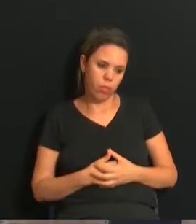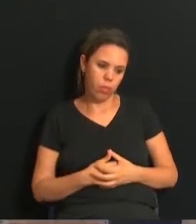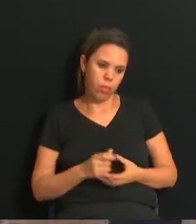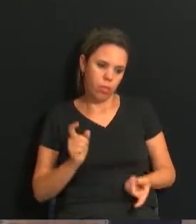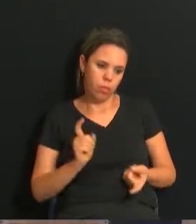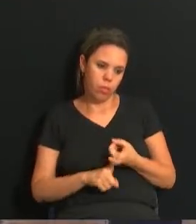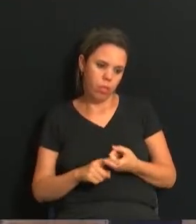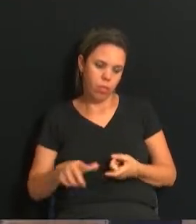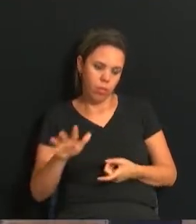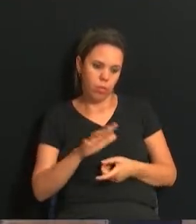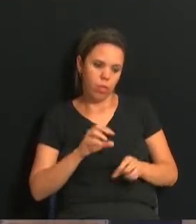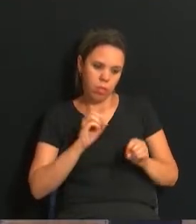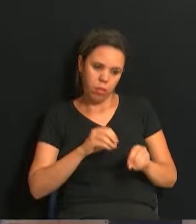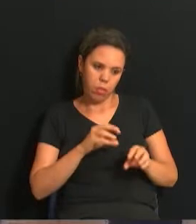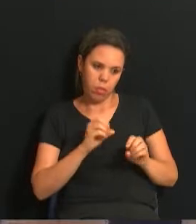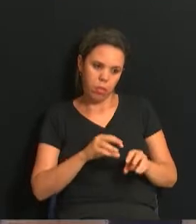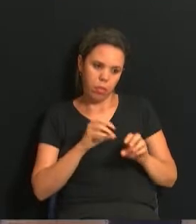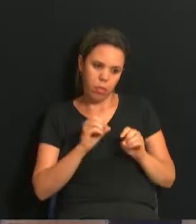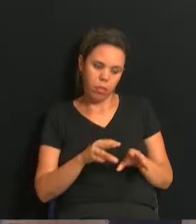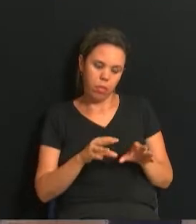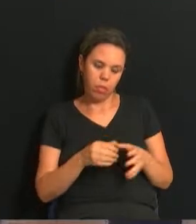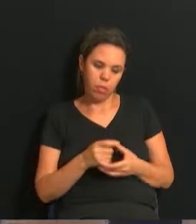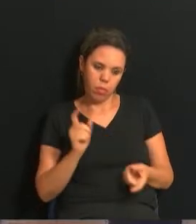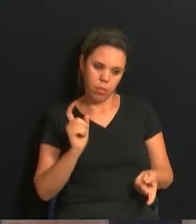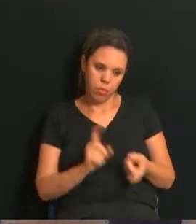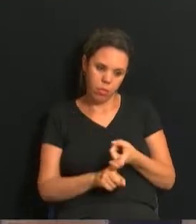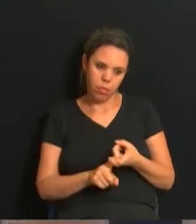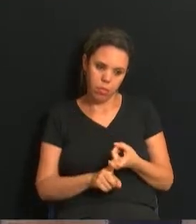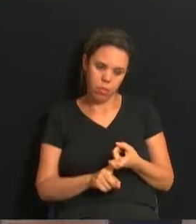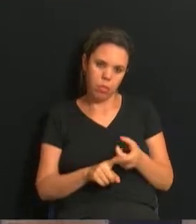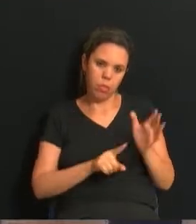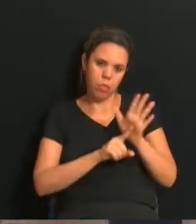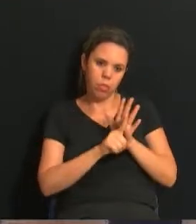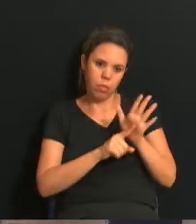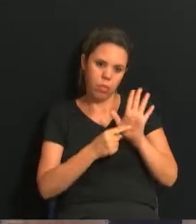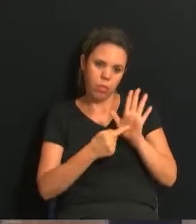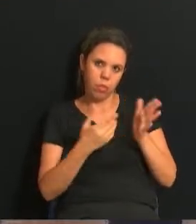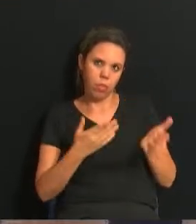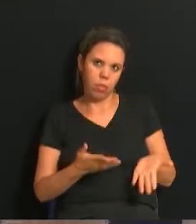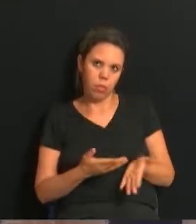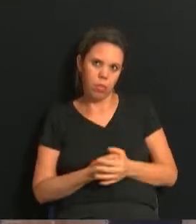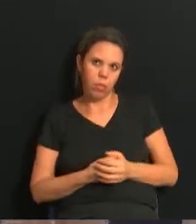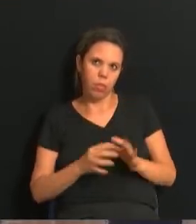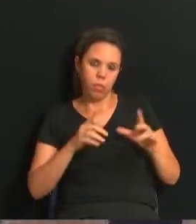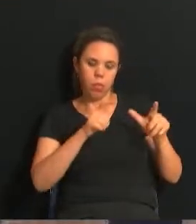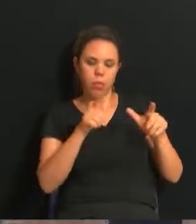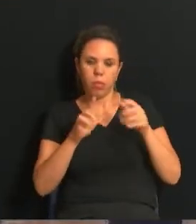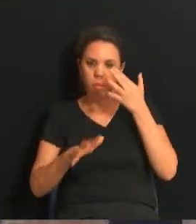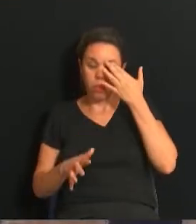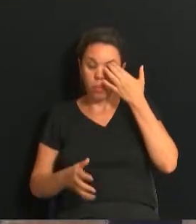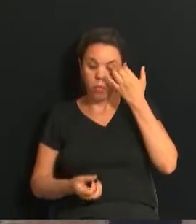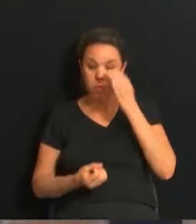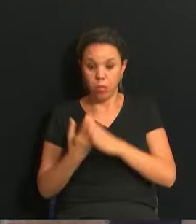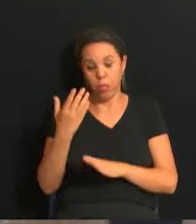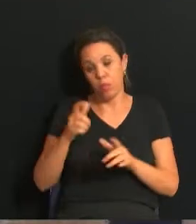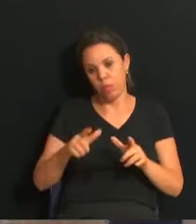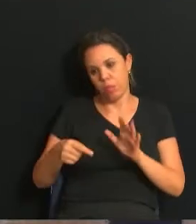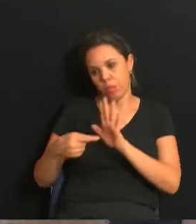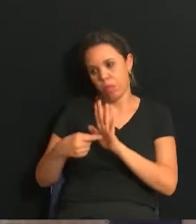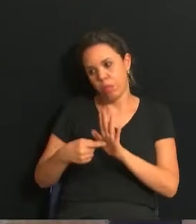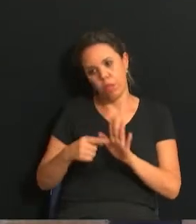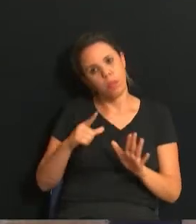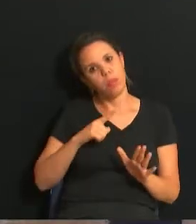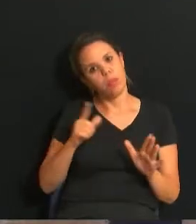penalidade educativa, essa penalidade, e os dados mostram, em todos os lugares onde foi implantado, mostra-se que houve